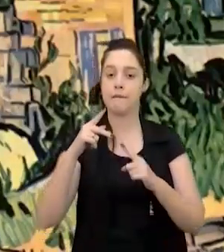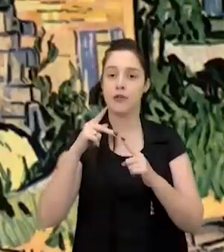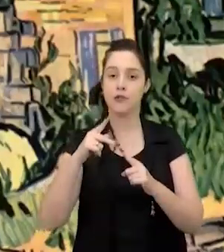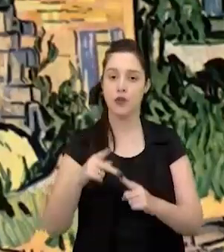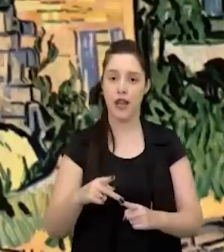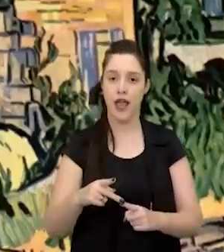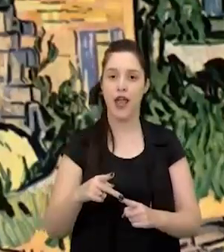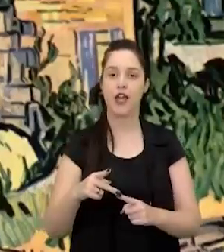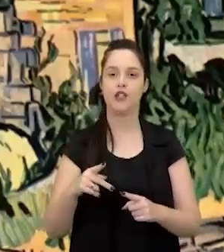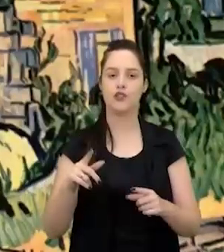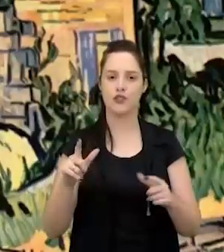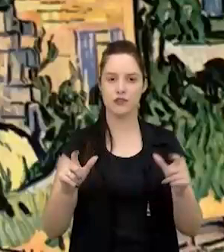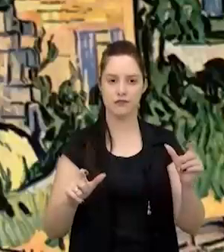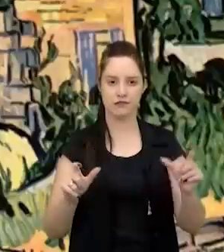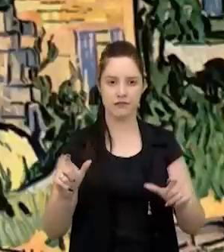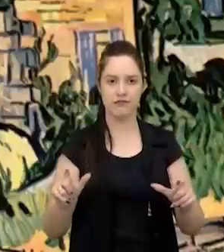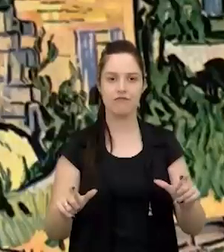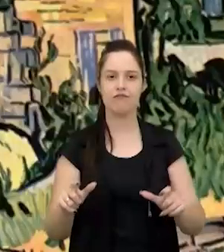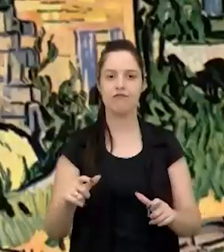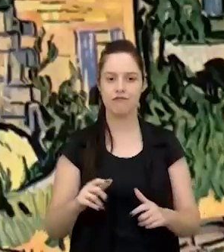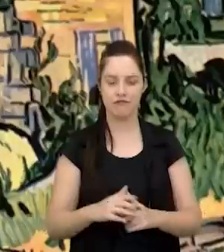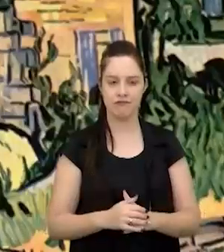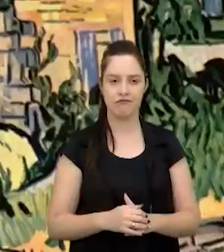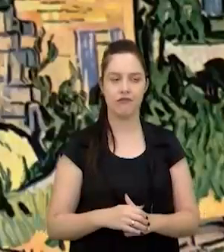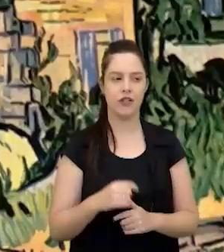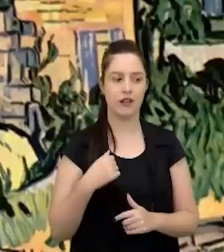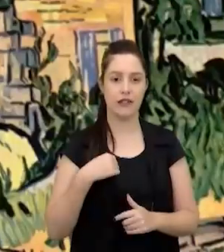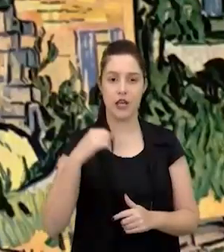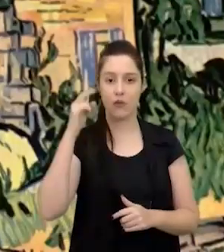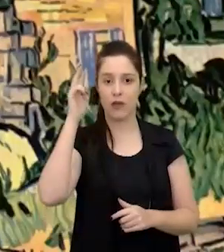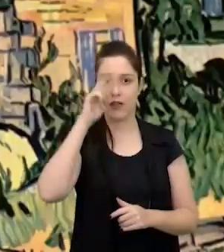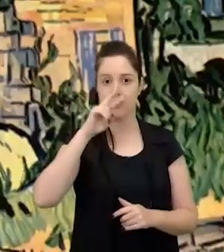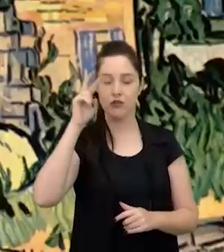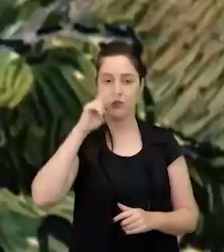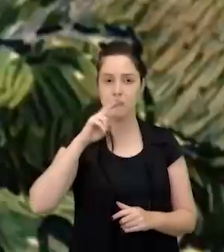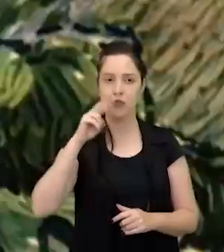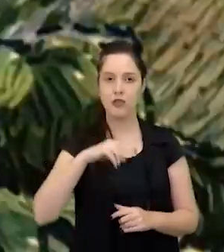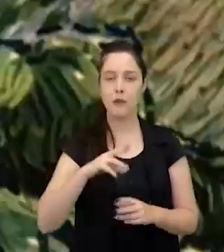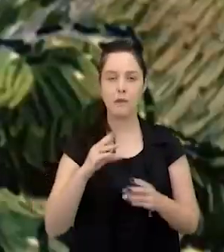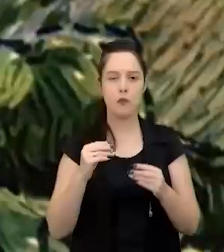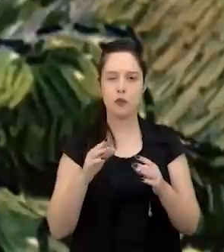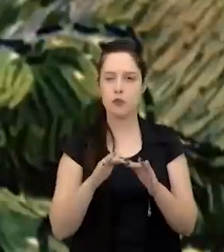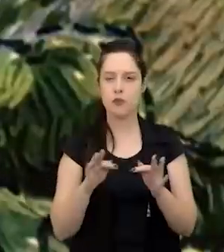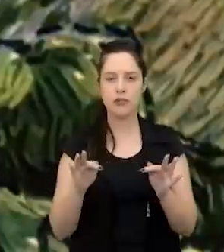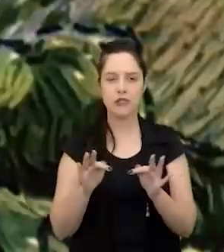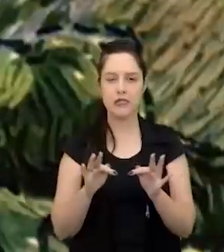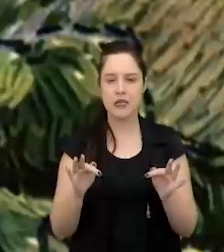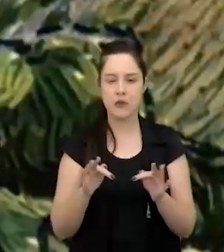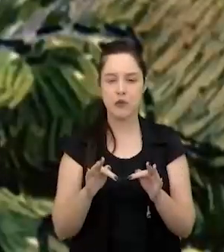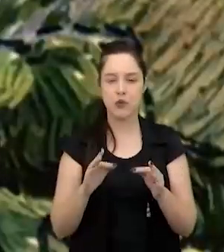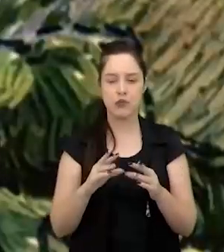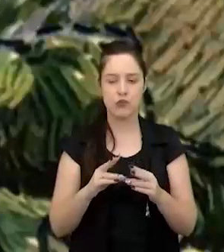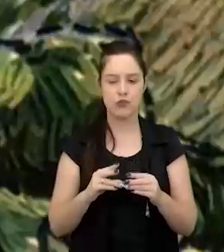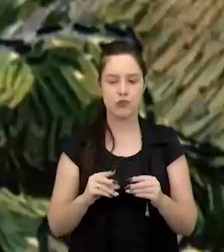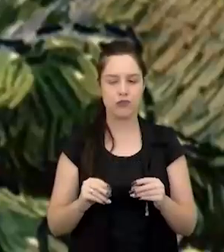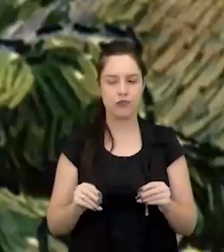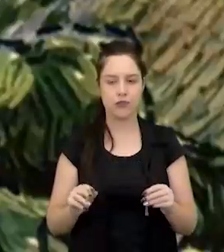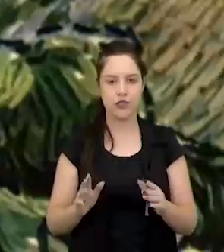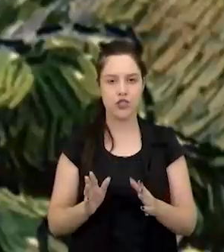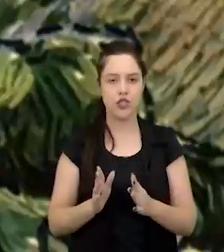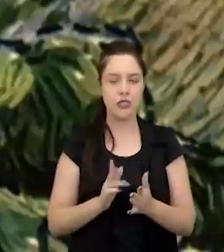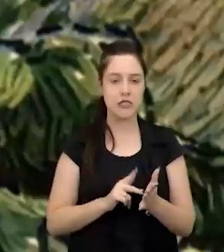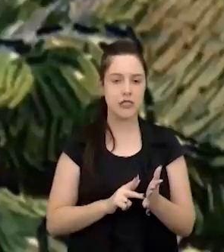beleza, entendi, peguei a ideia. Tem uma história, nem que seja ali, é muito simples, muito sutil, né? Eu conto uma história, eu